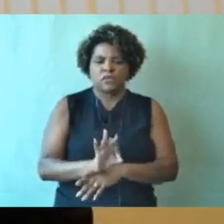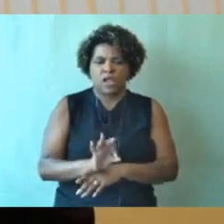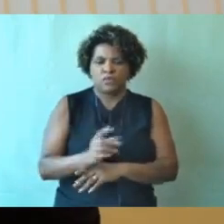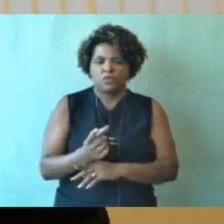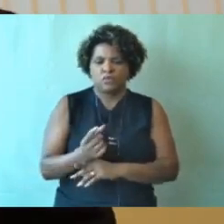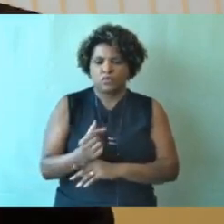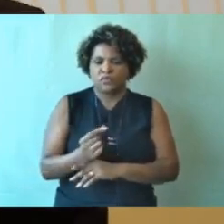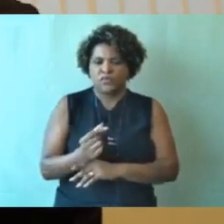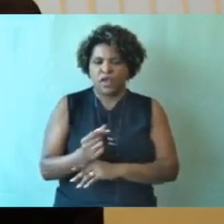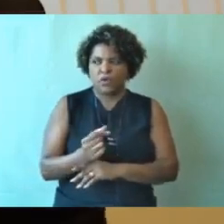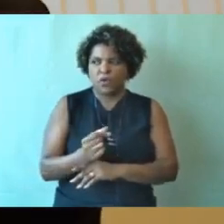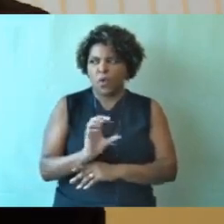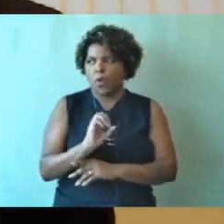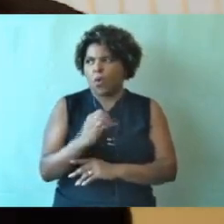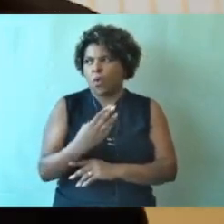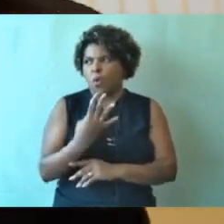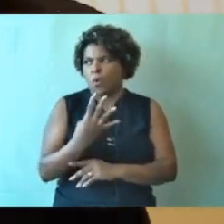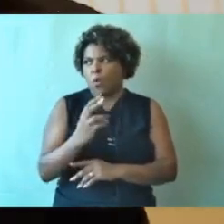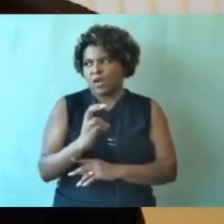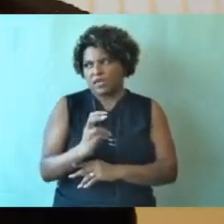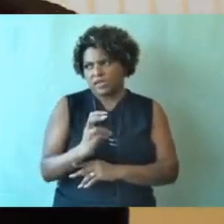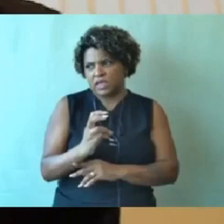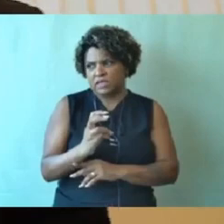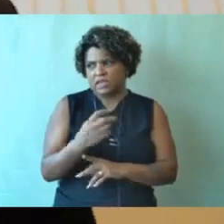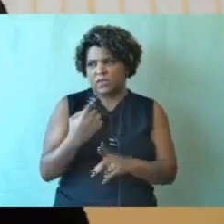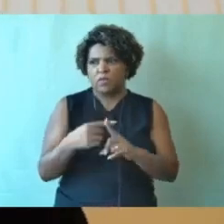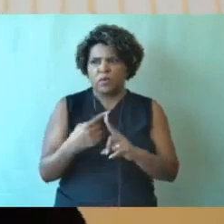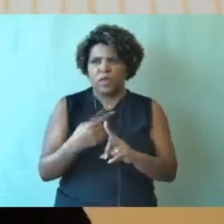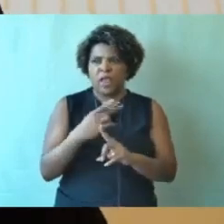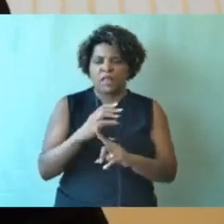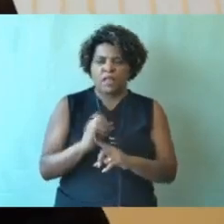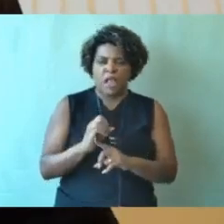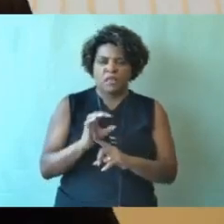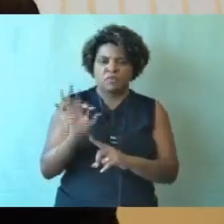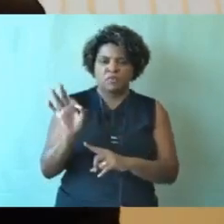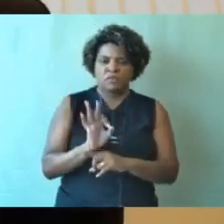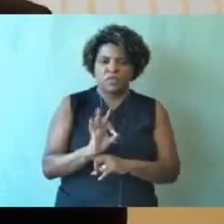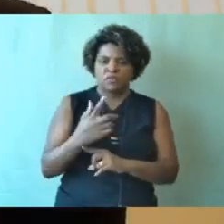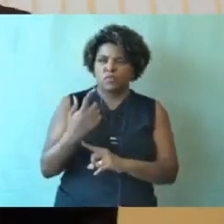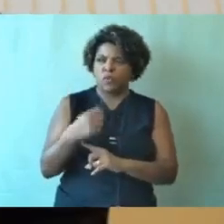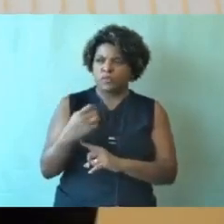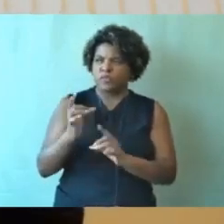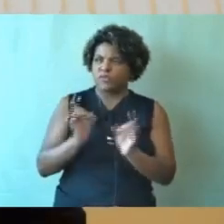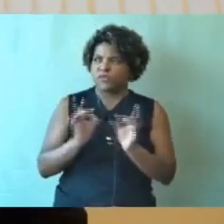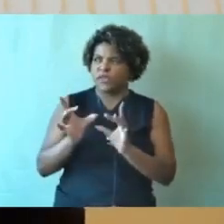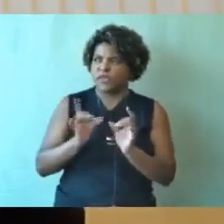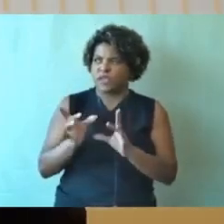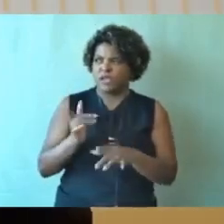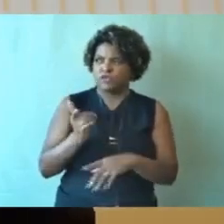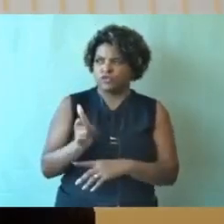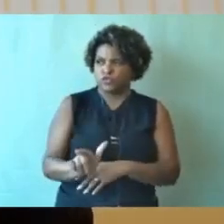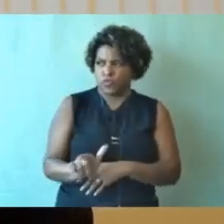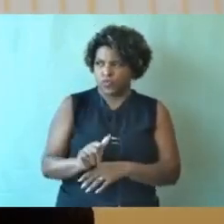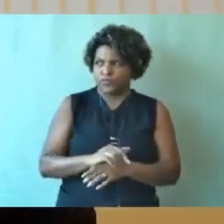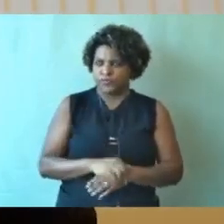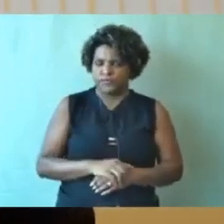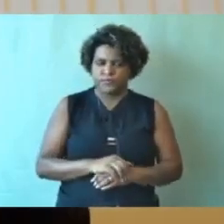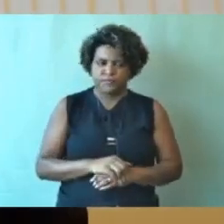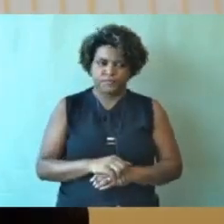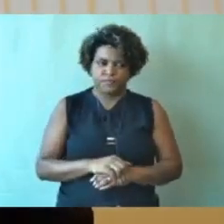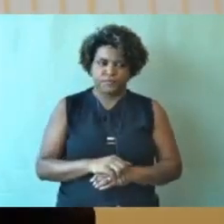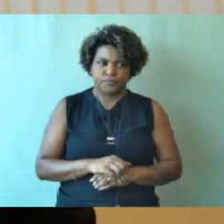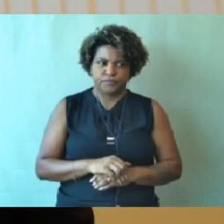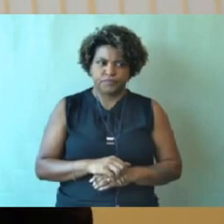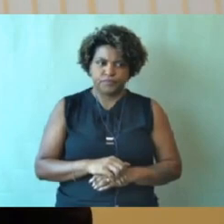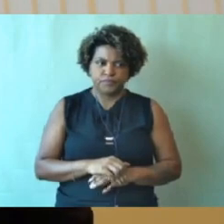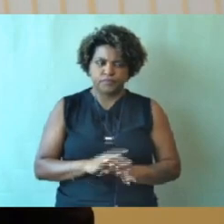50 não, né? 45, porque 10% eu tenho que revendê-lo. Então, okay, esse bem então, é tese, assim. Então, entendeu? Ou seja, se de fato,